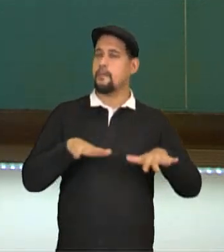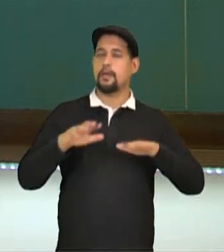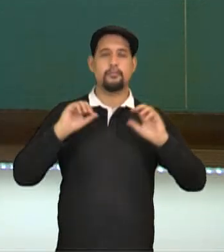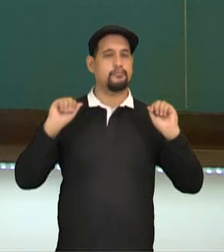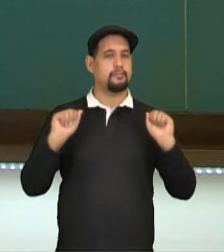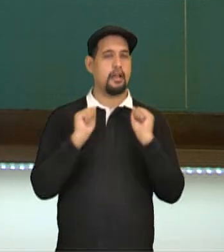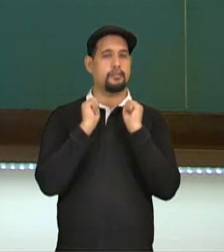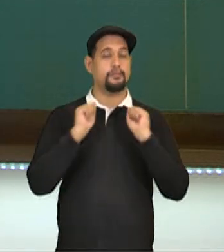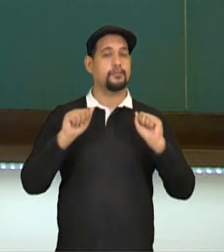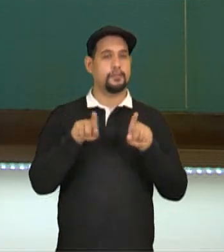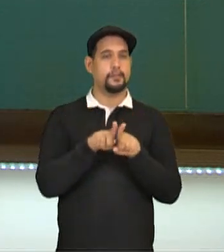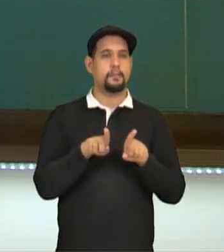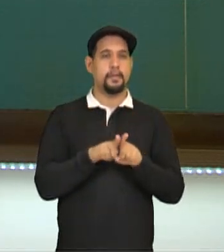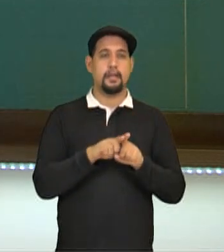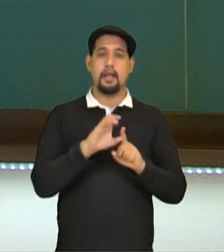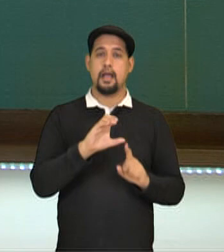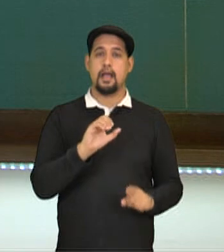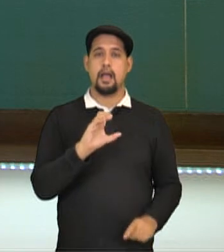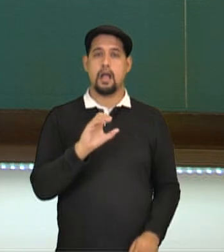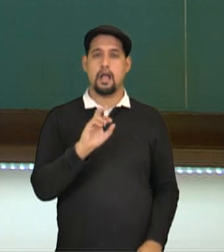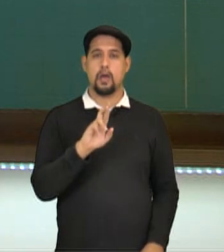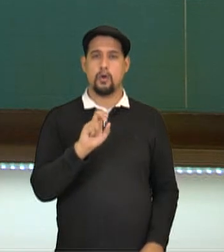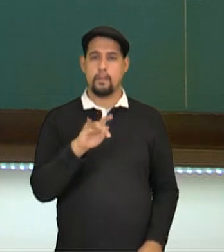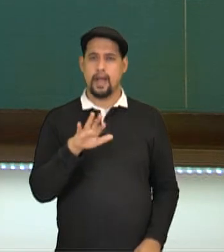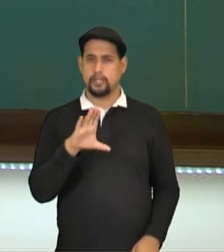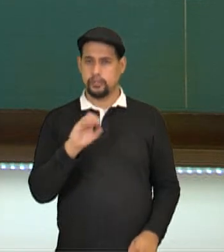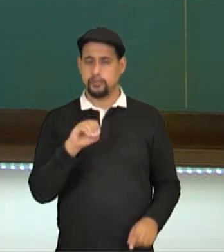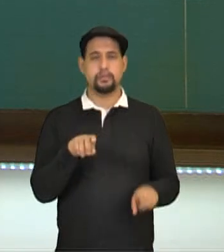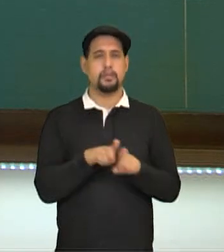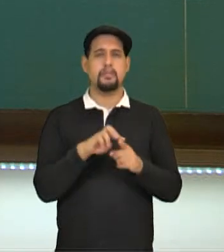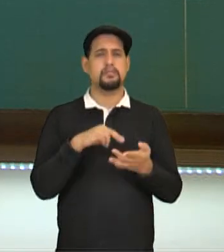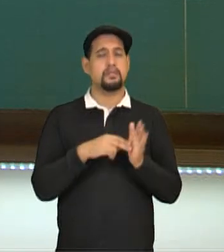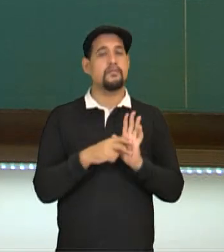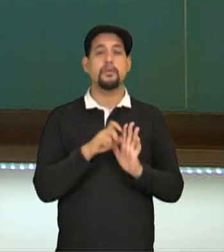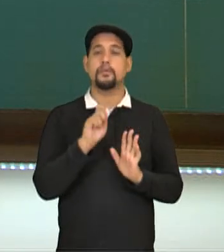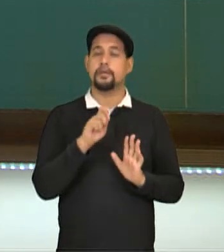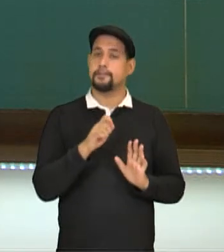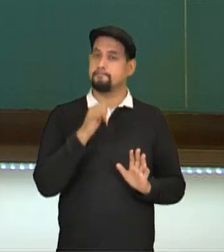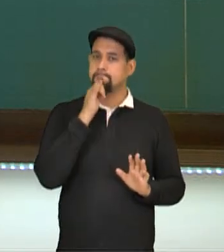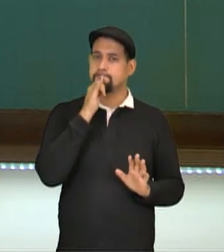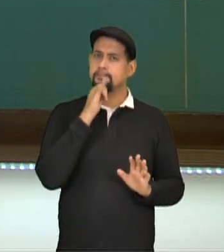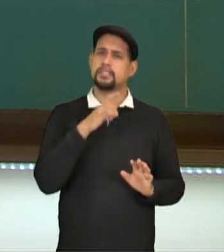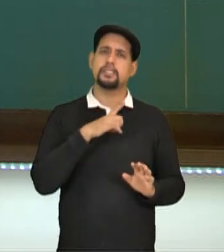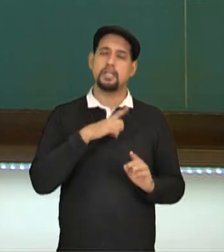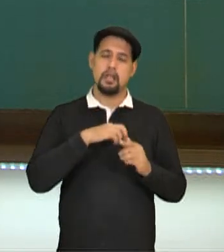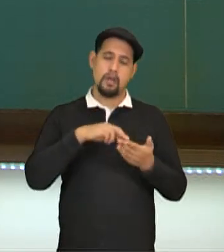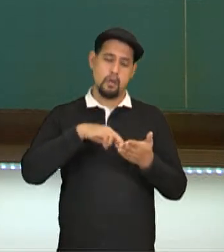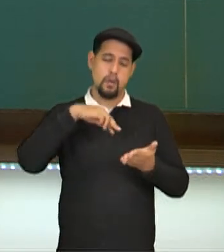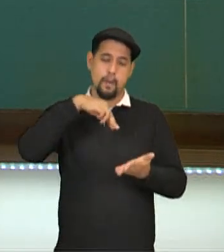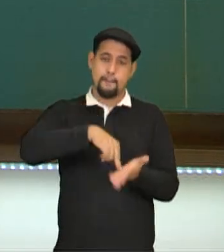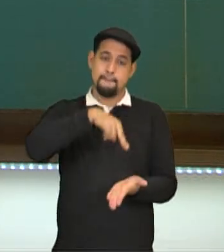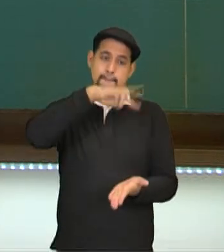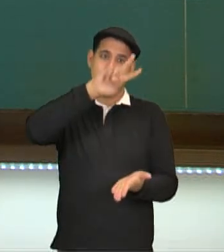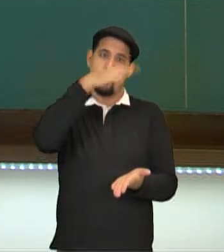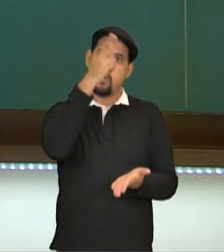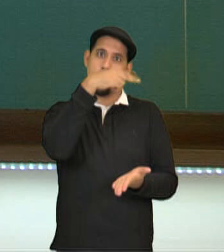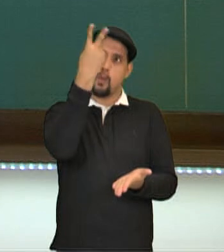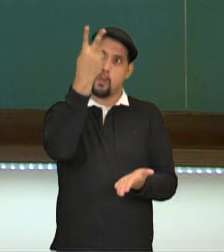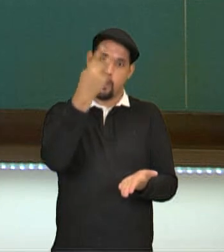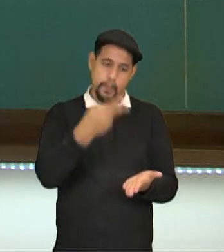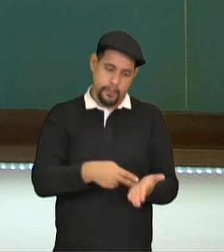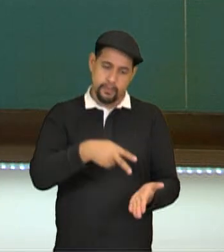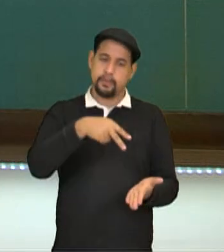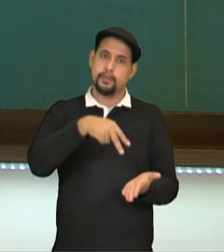ginásticos, a acrobática, que é mais ou menos essa linha, porém com giros, piruetas, mortais